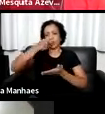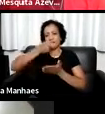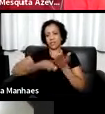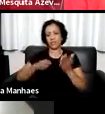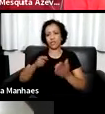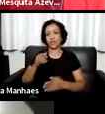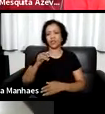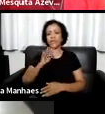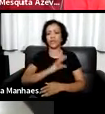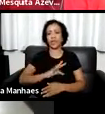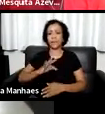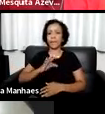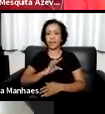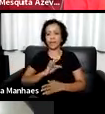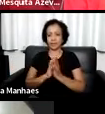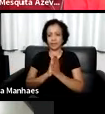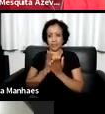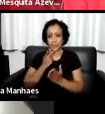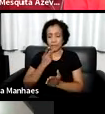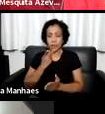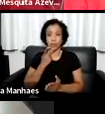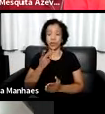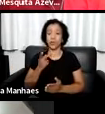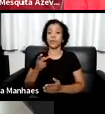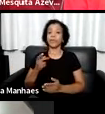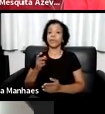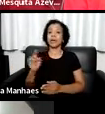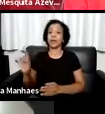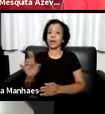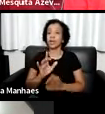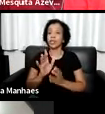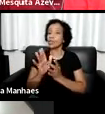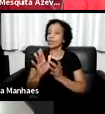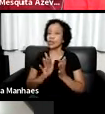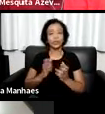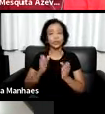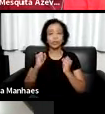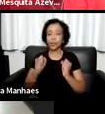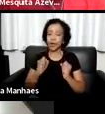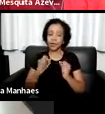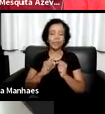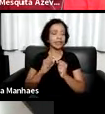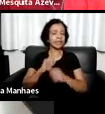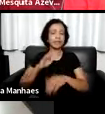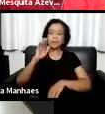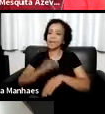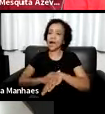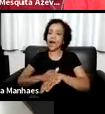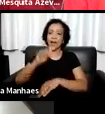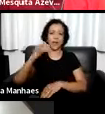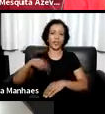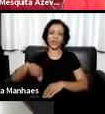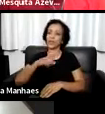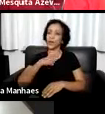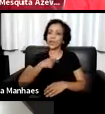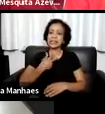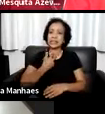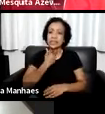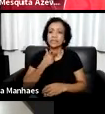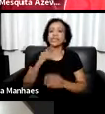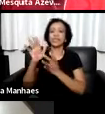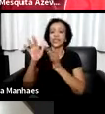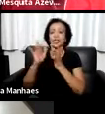hora, aquele que age para além daquilo que está a nosso alcance. E é